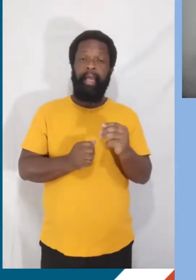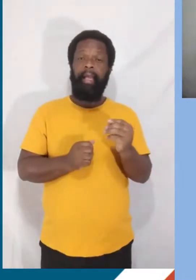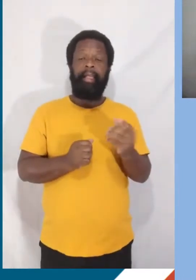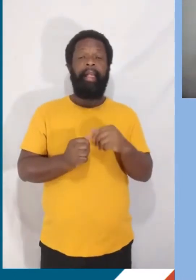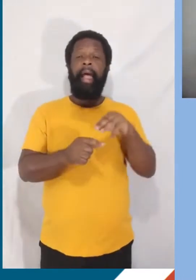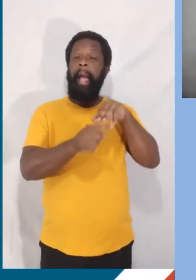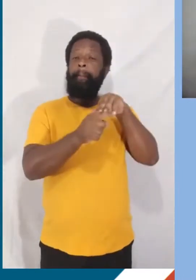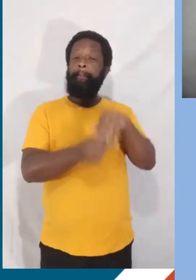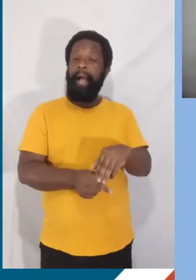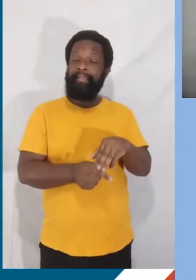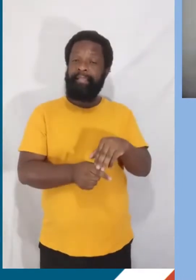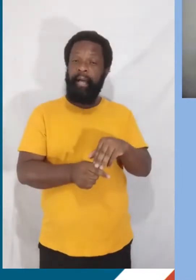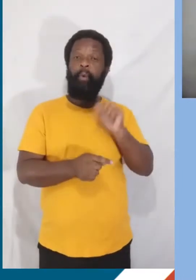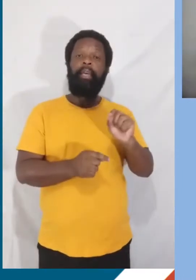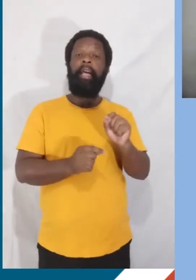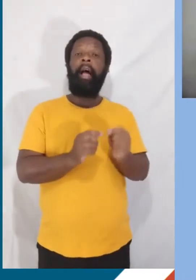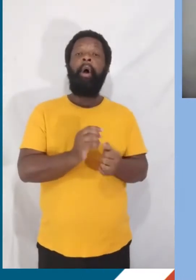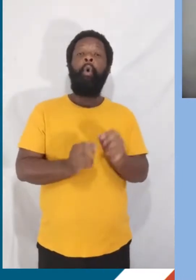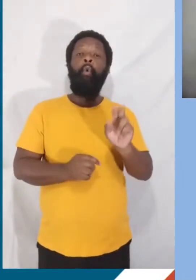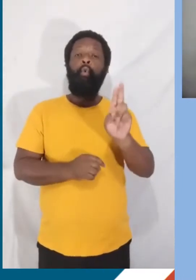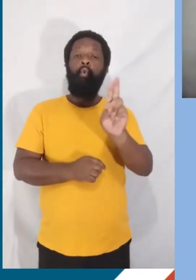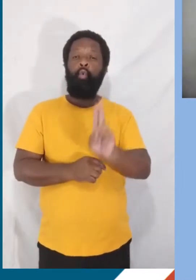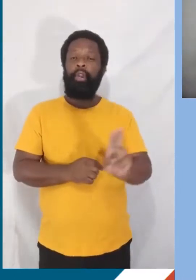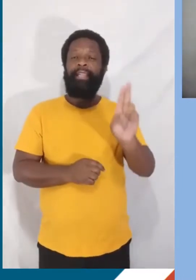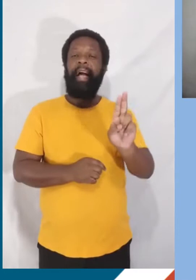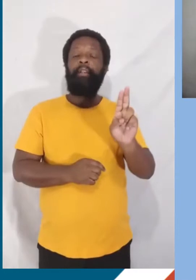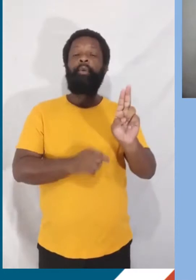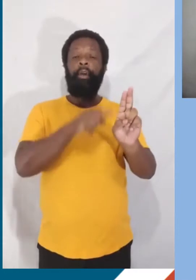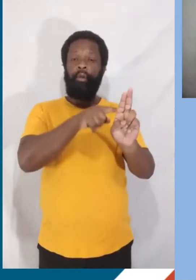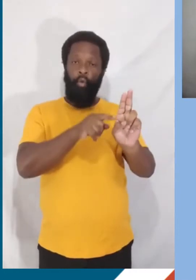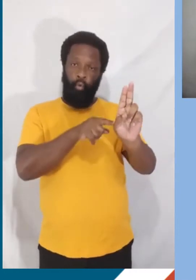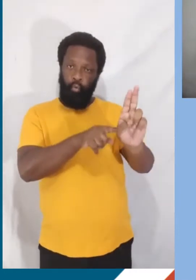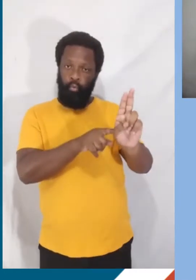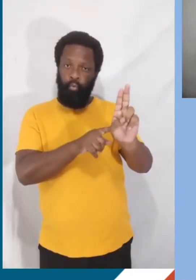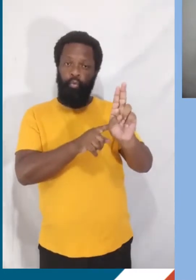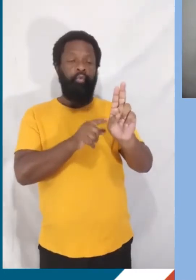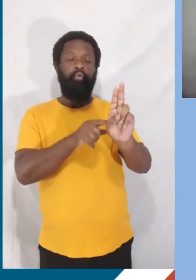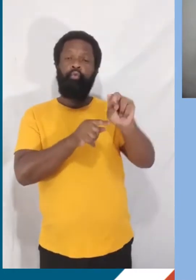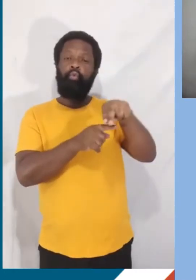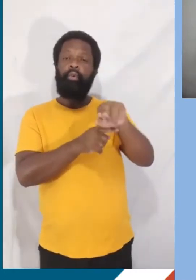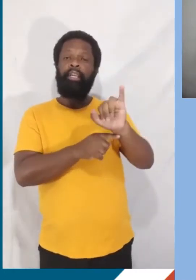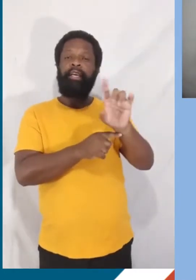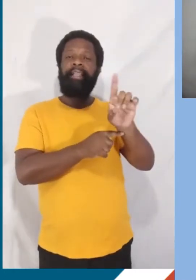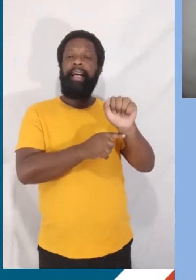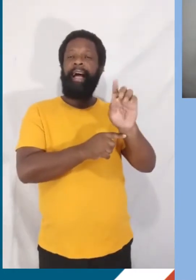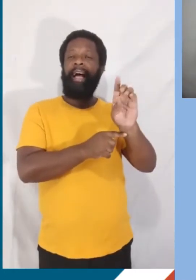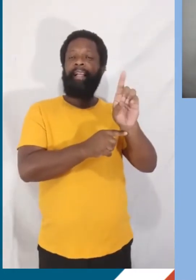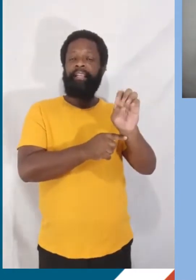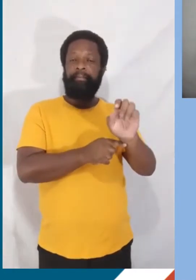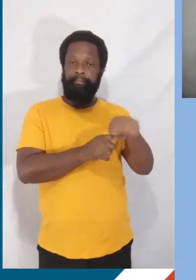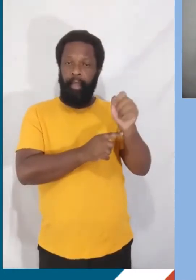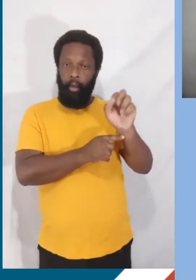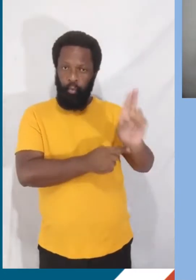da massa atômica quanto à sua unidade, se dar por U. E o que quer dizer U, Jorge?